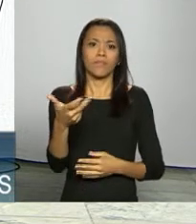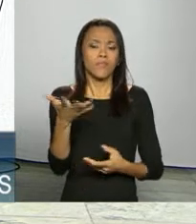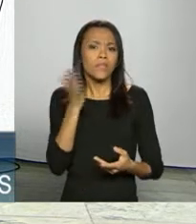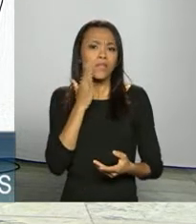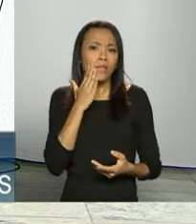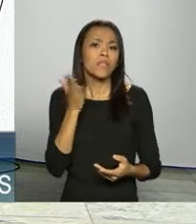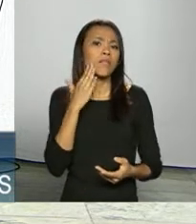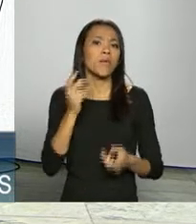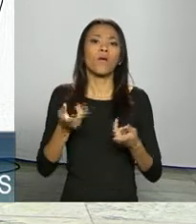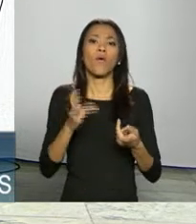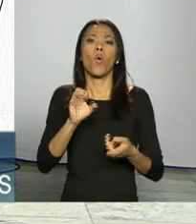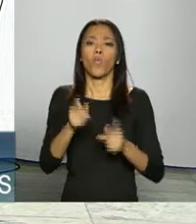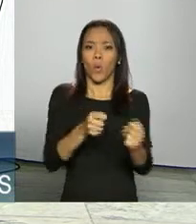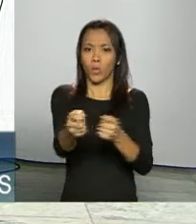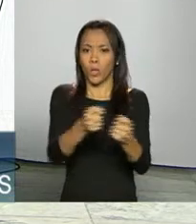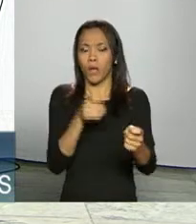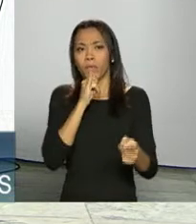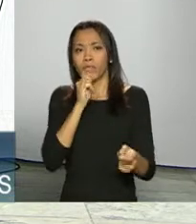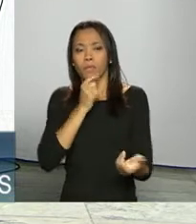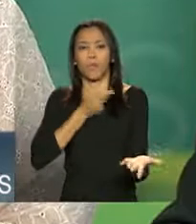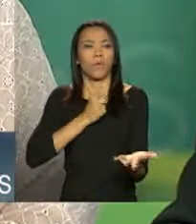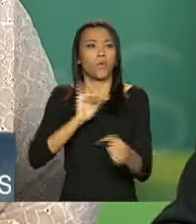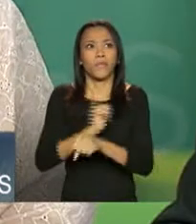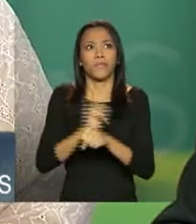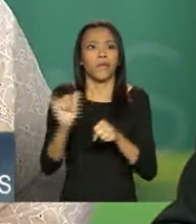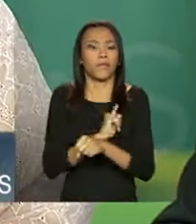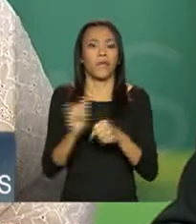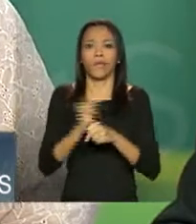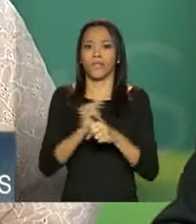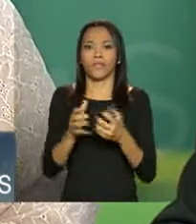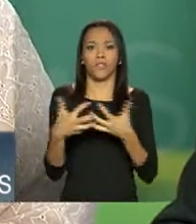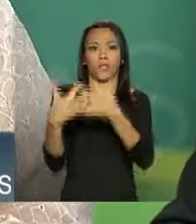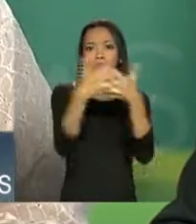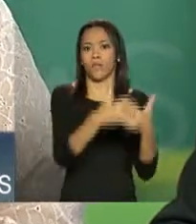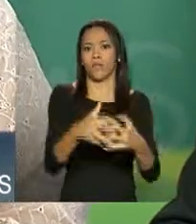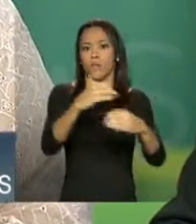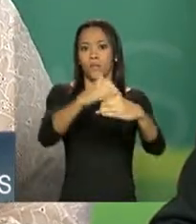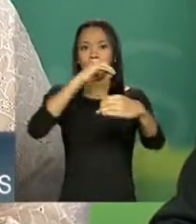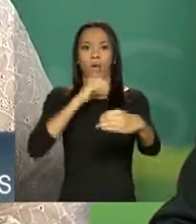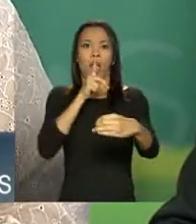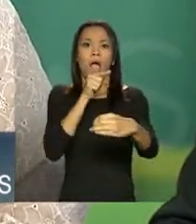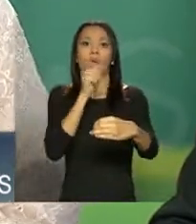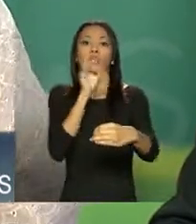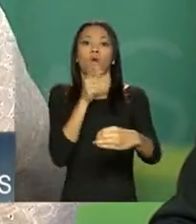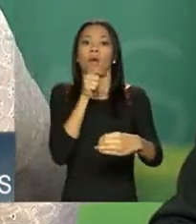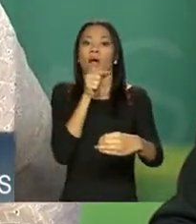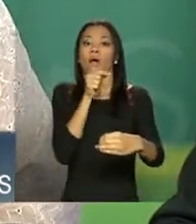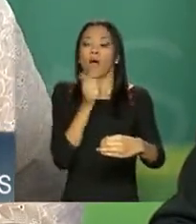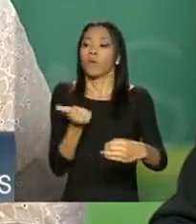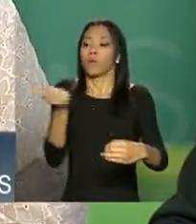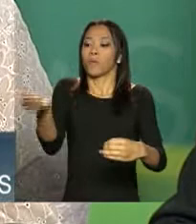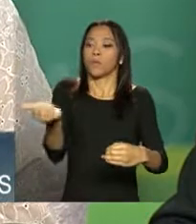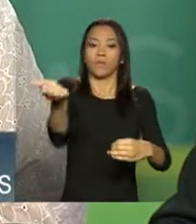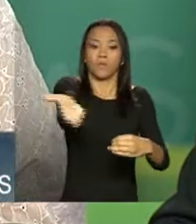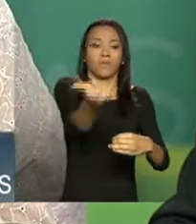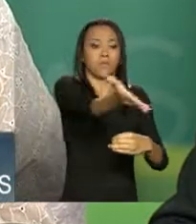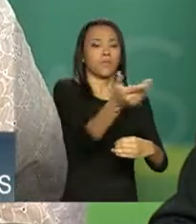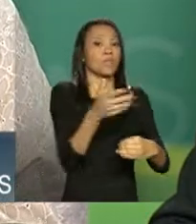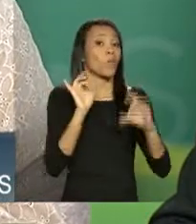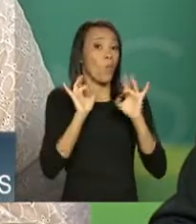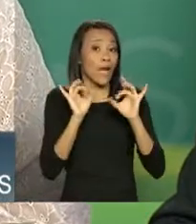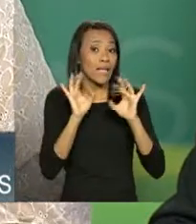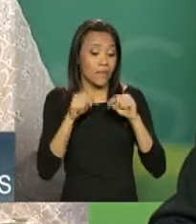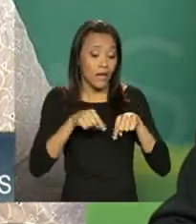de Controle montar uma operação com caminhão-pipa não é só colocar o caminhão-pipa entregando a água é a qualidade da água